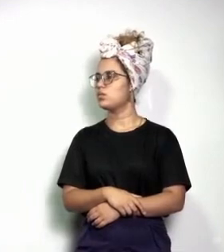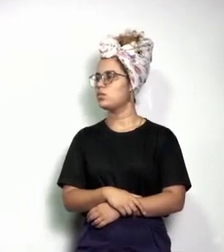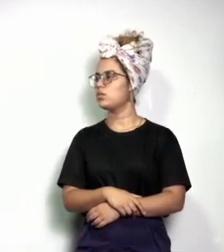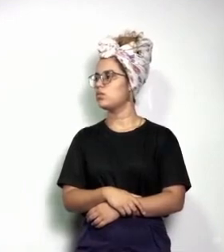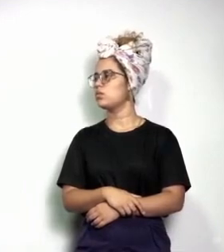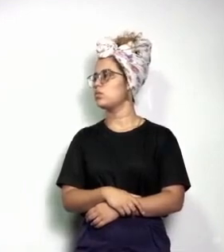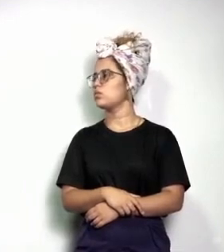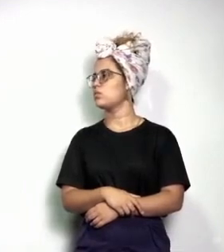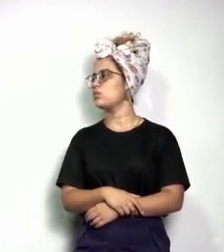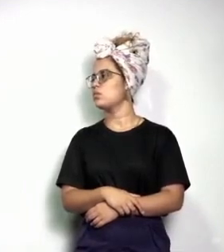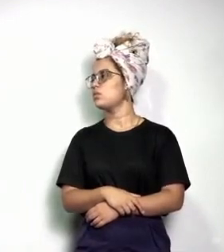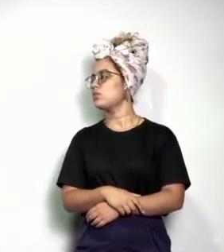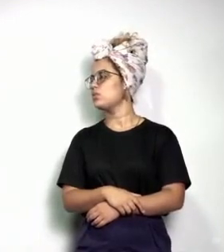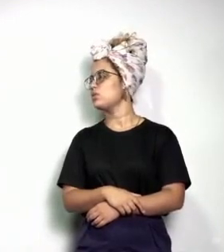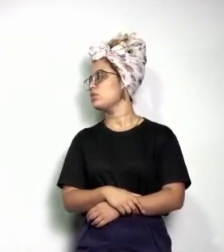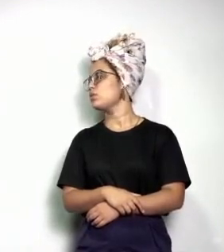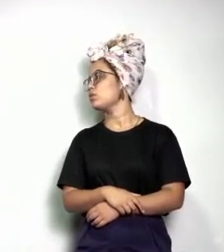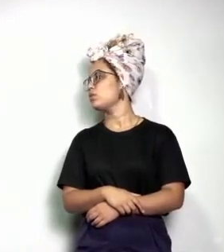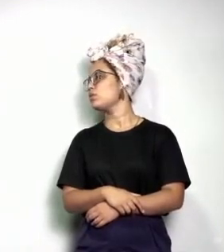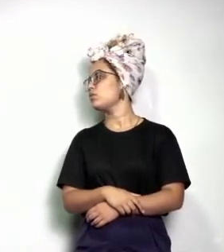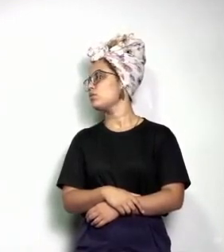Igual o outro. Aí você pode tirar